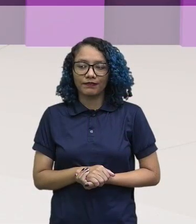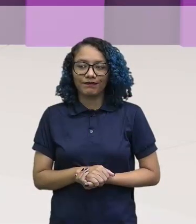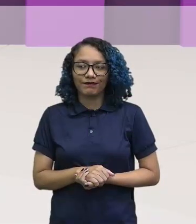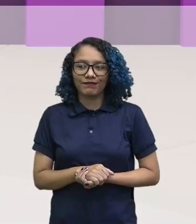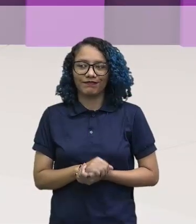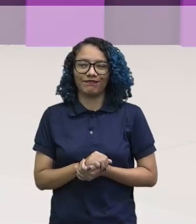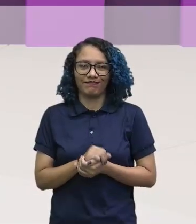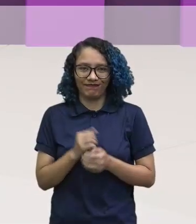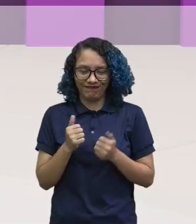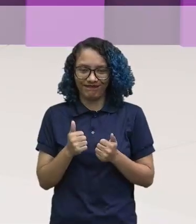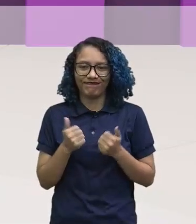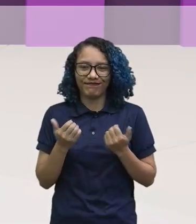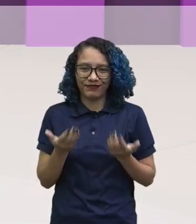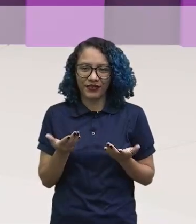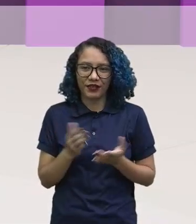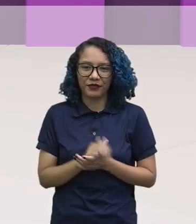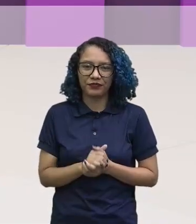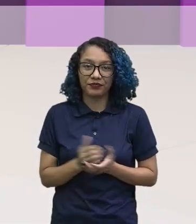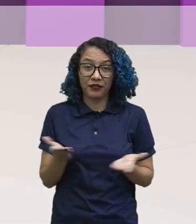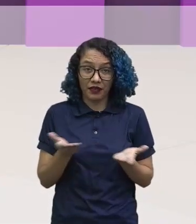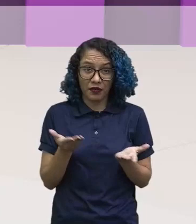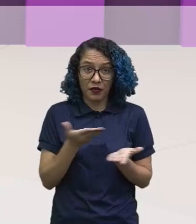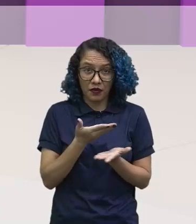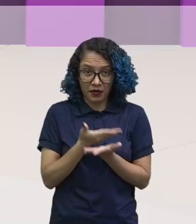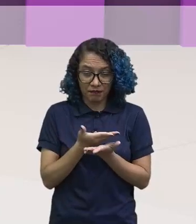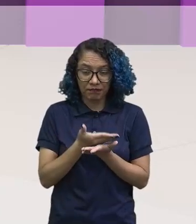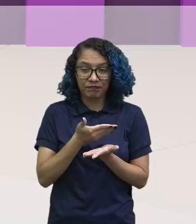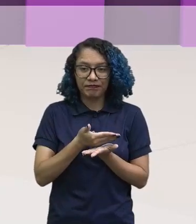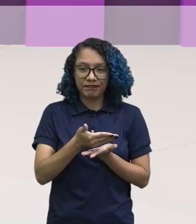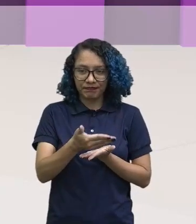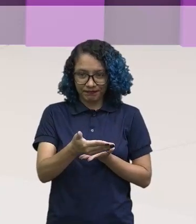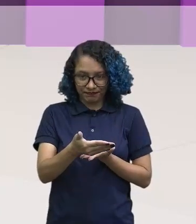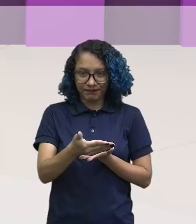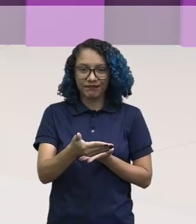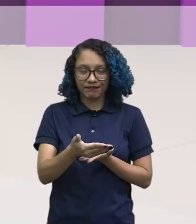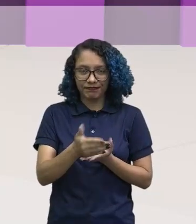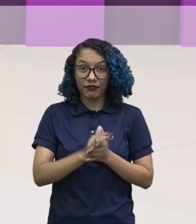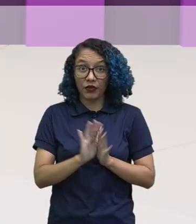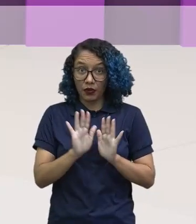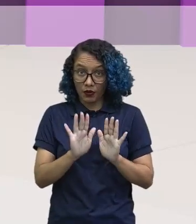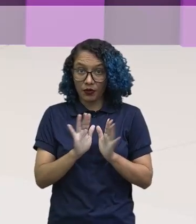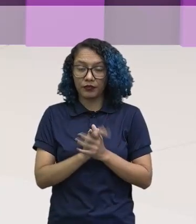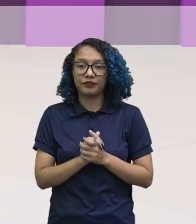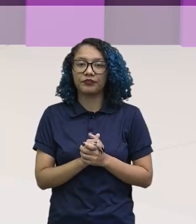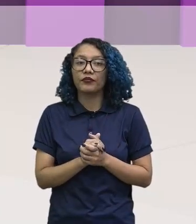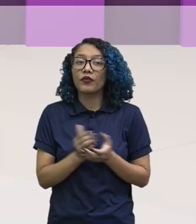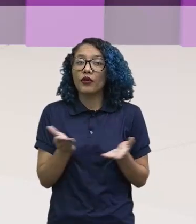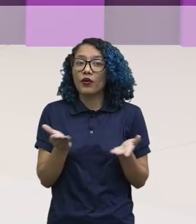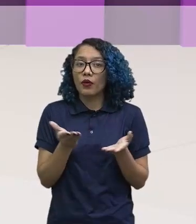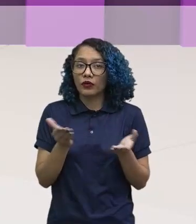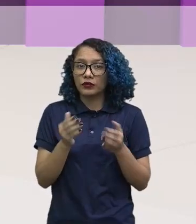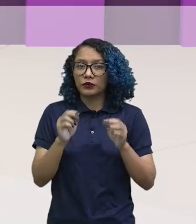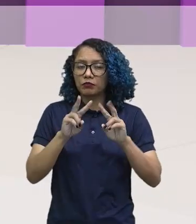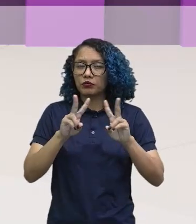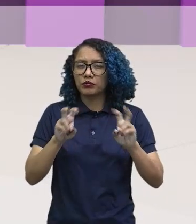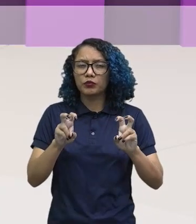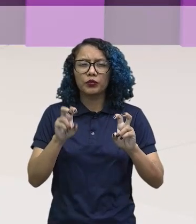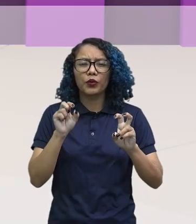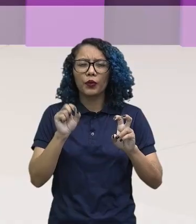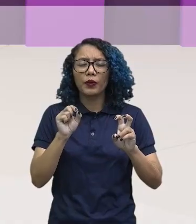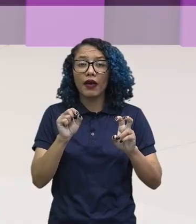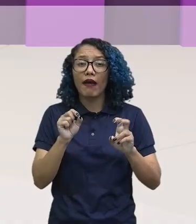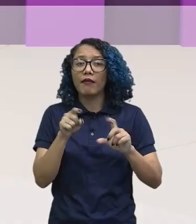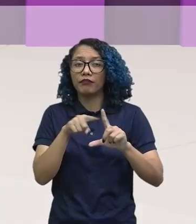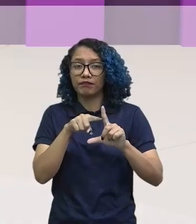Muito bem, meus queridos alunos, vamos aqui dar início na nossa aula. Olha só, meus queridos alunos, nós vamos tratar nessa aula sobre ângulos, tá